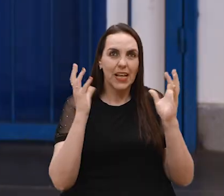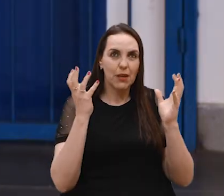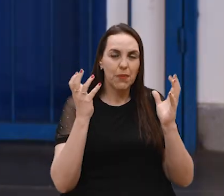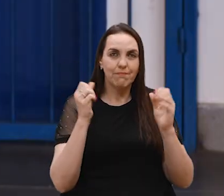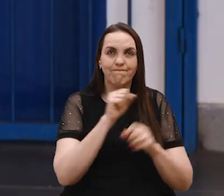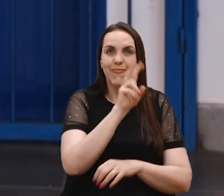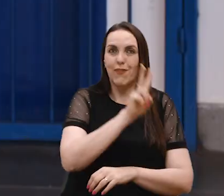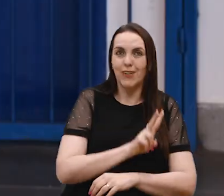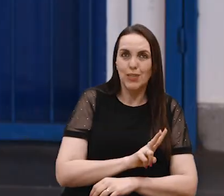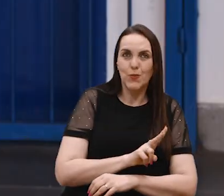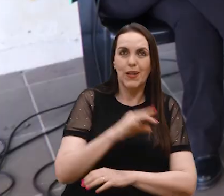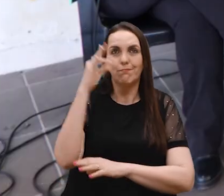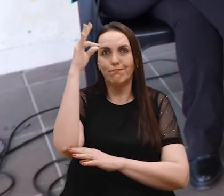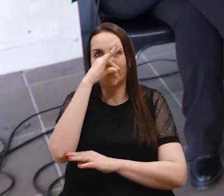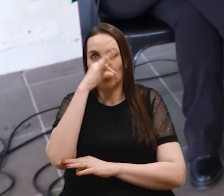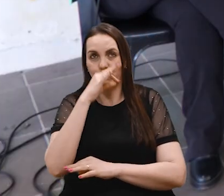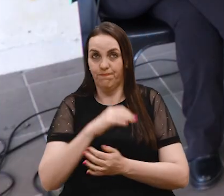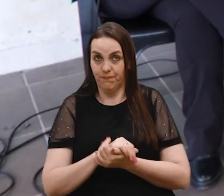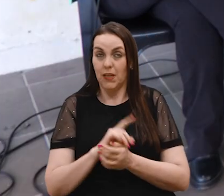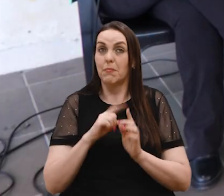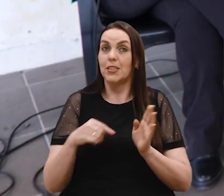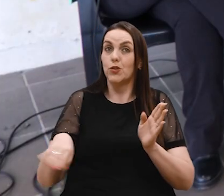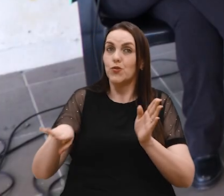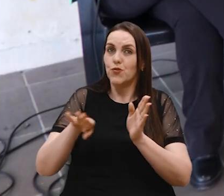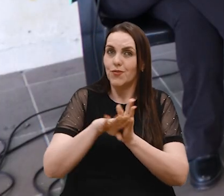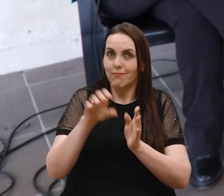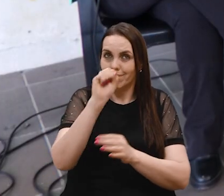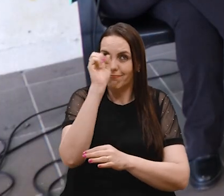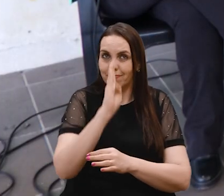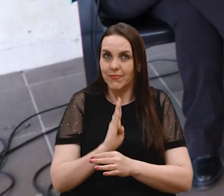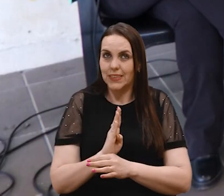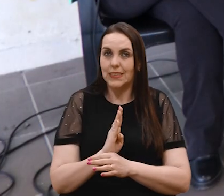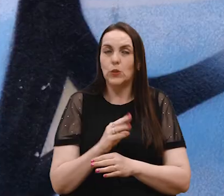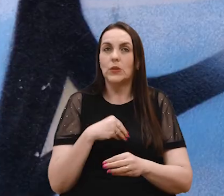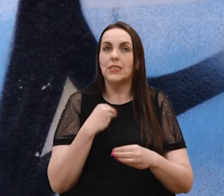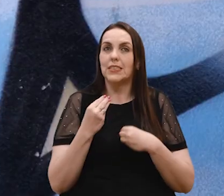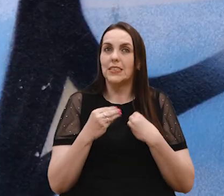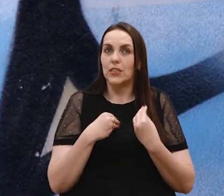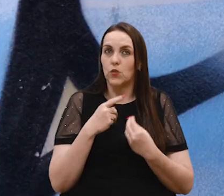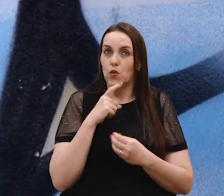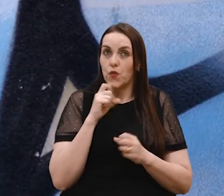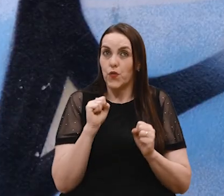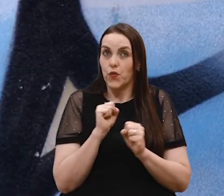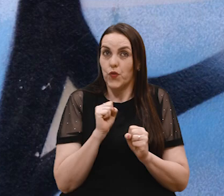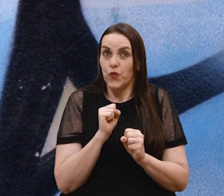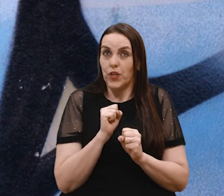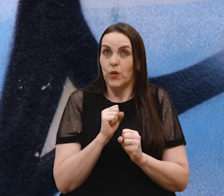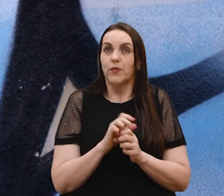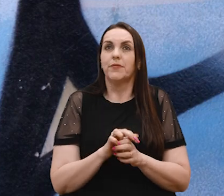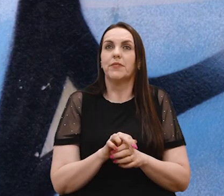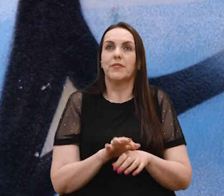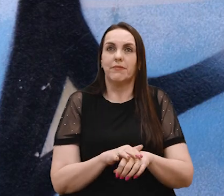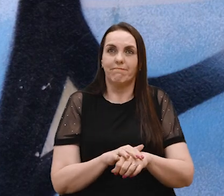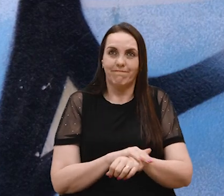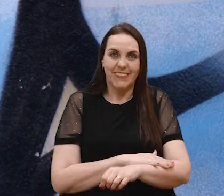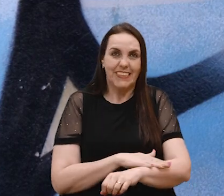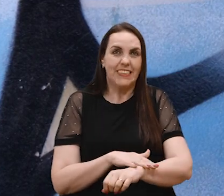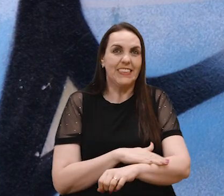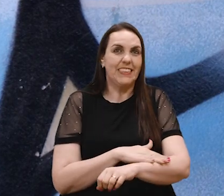com a Venezuela e o Peru. Mas quando eu cheguei ao Brasil, eu sinto o frio do Peru tão